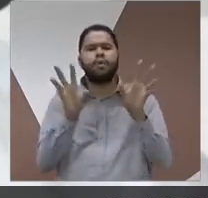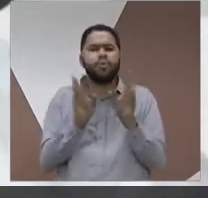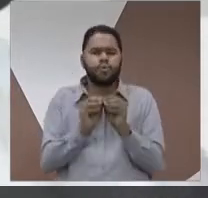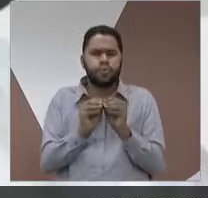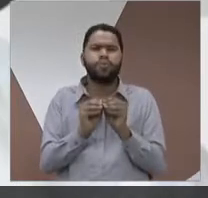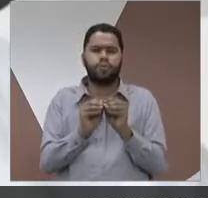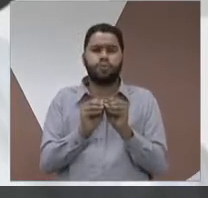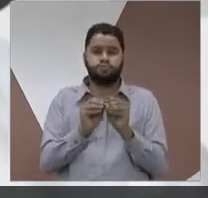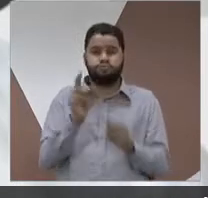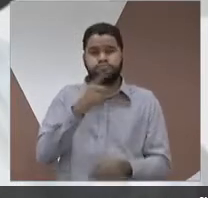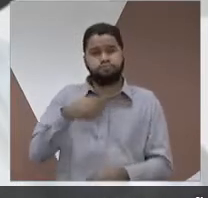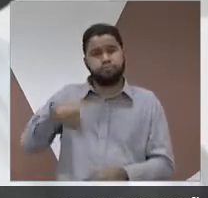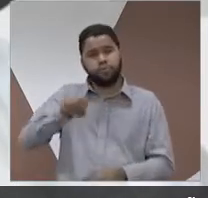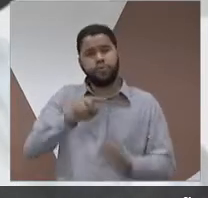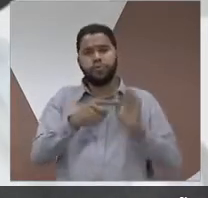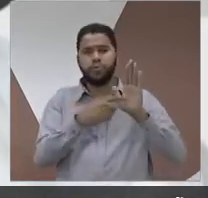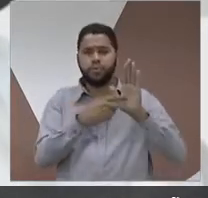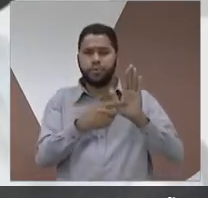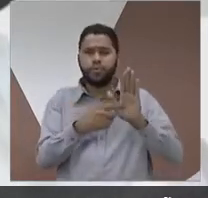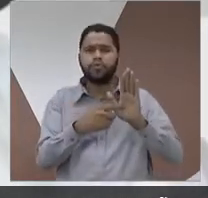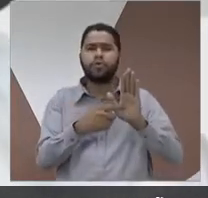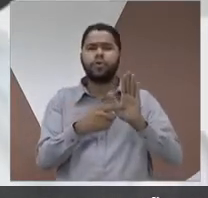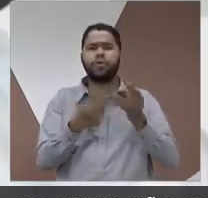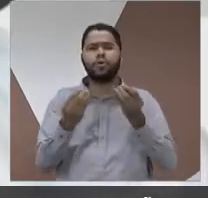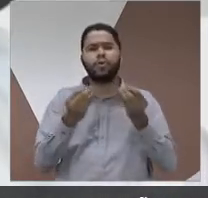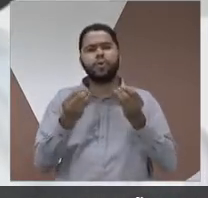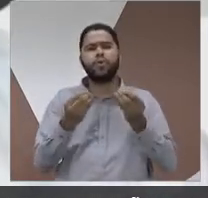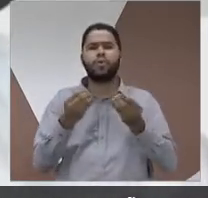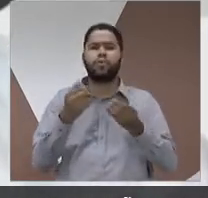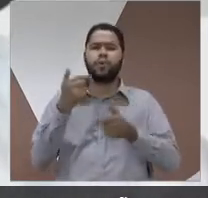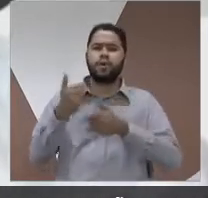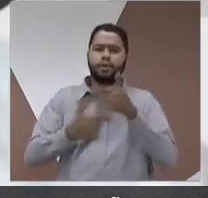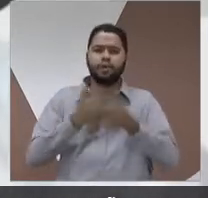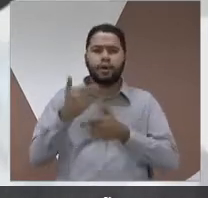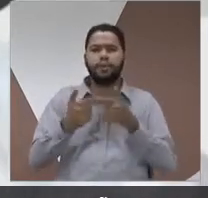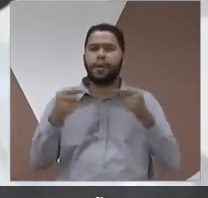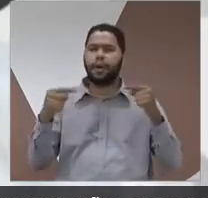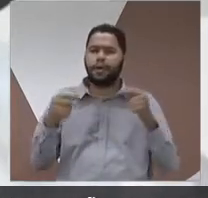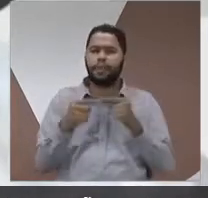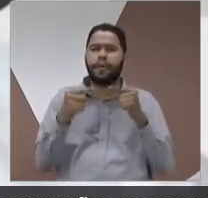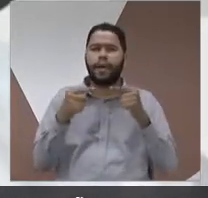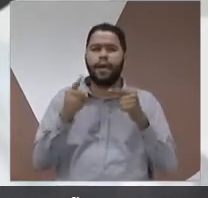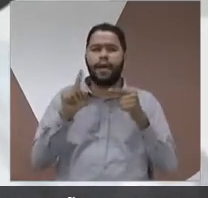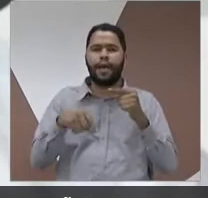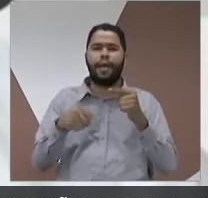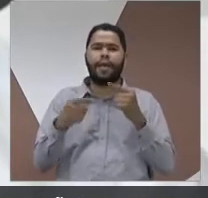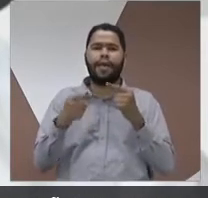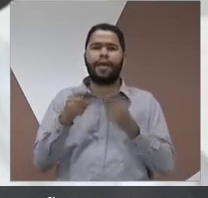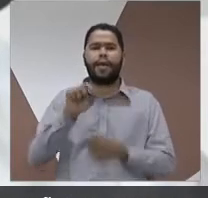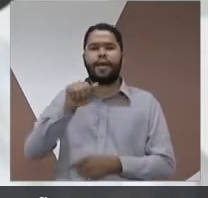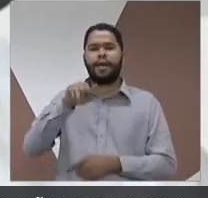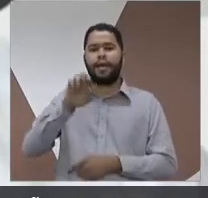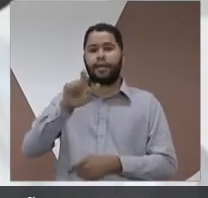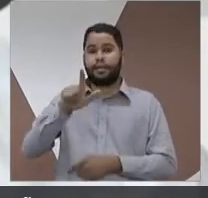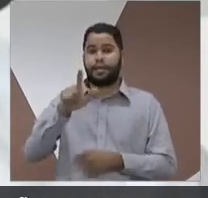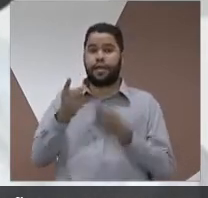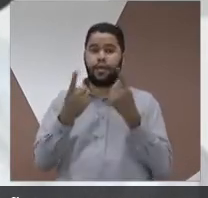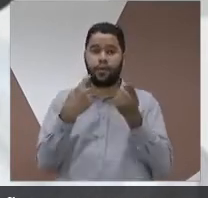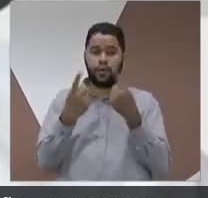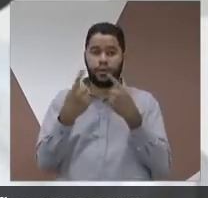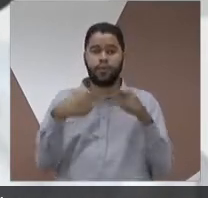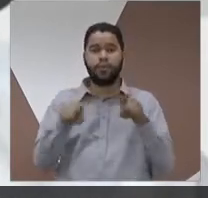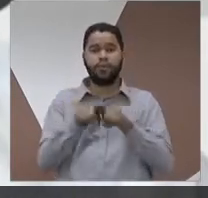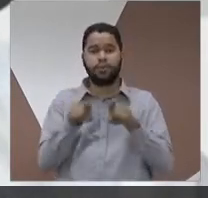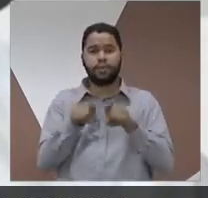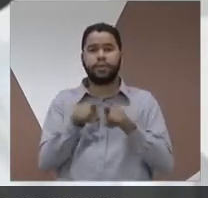que possamos mostrar o andamento dos trabalhos relativos ao Rodoanel e, ato contínuo, me colocar